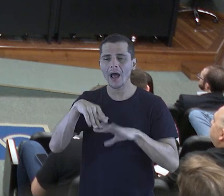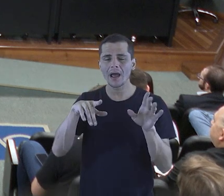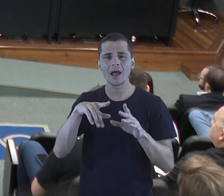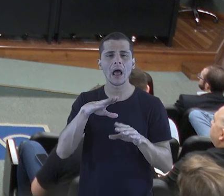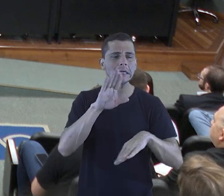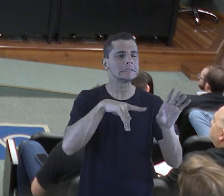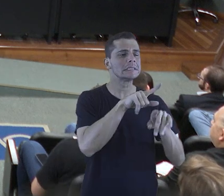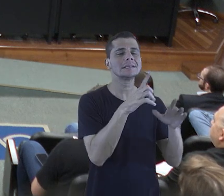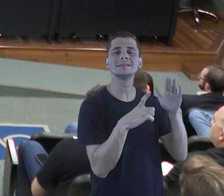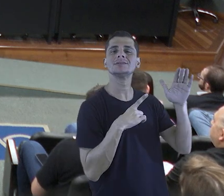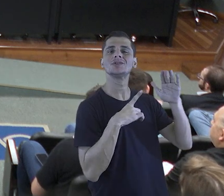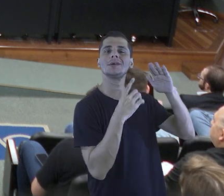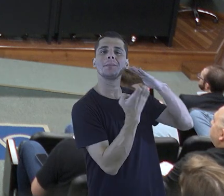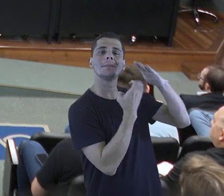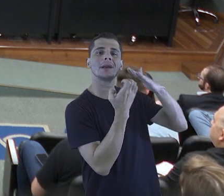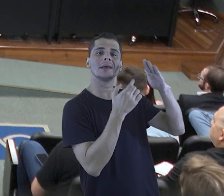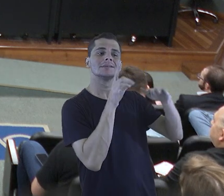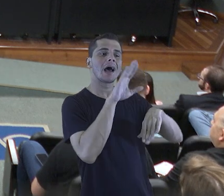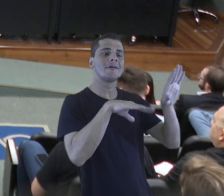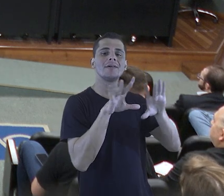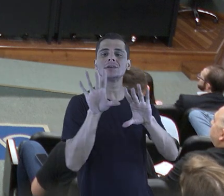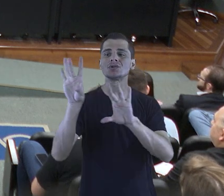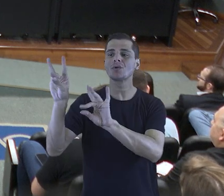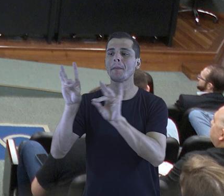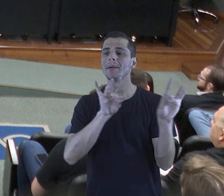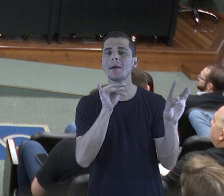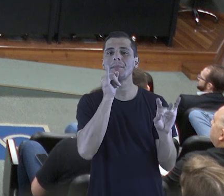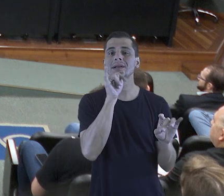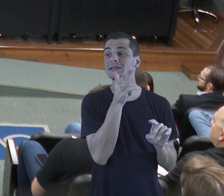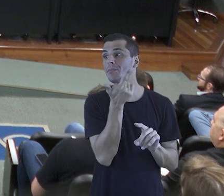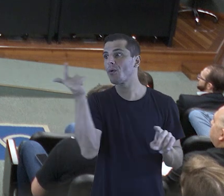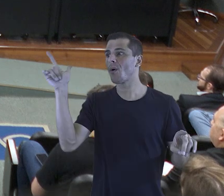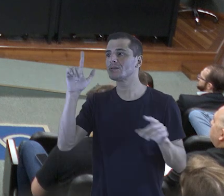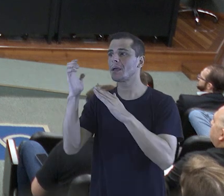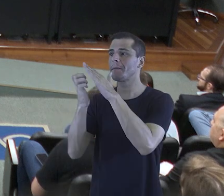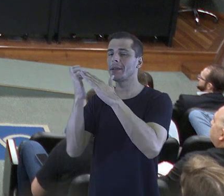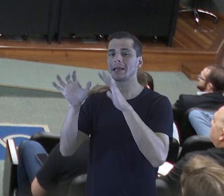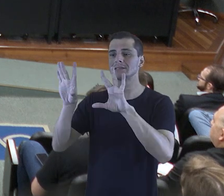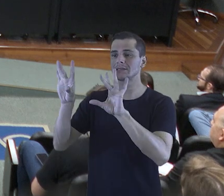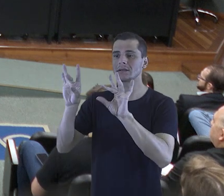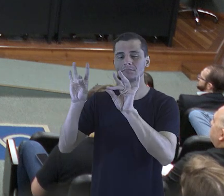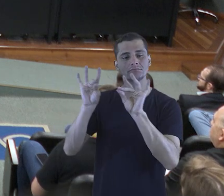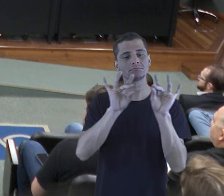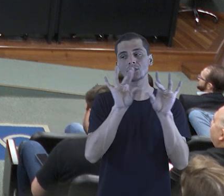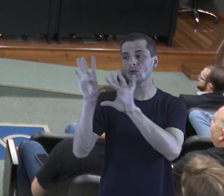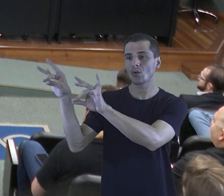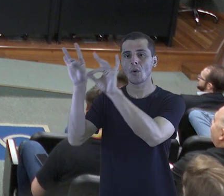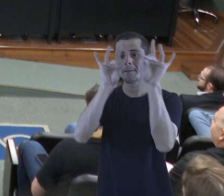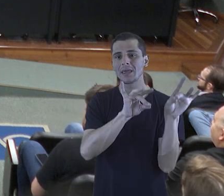risco, ele nos contratou. Vamos revisitar a política de privacidade dele. Estava o nome do concorrente.